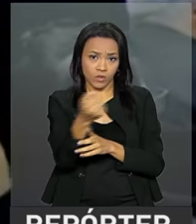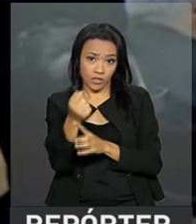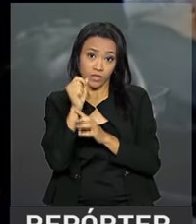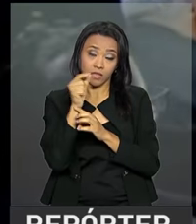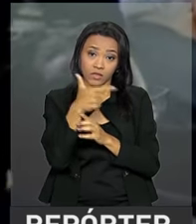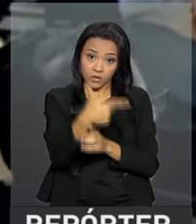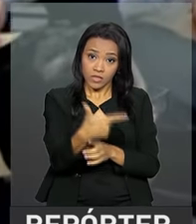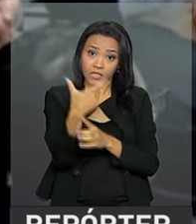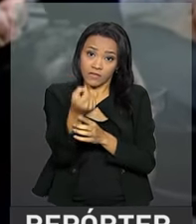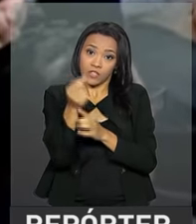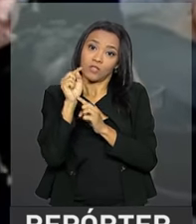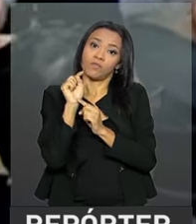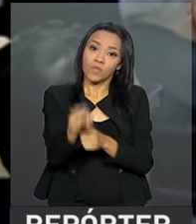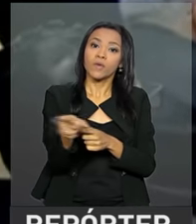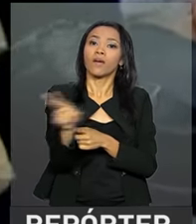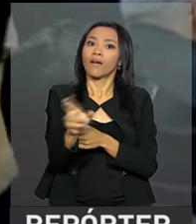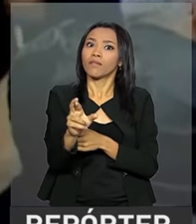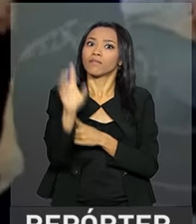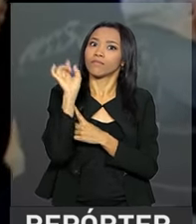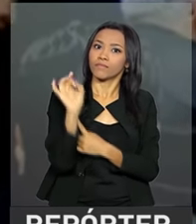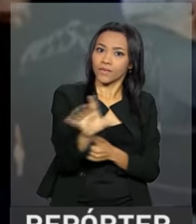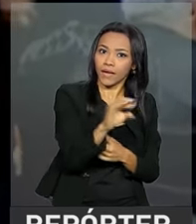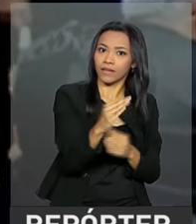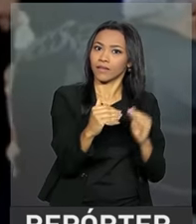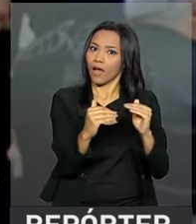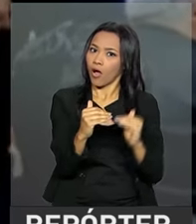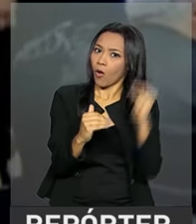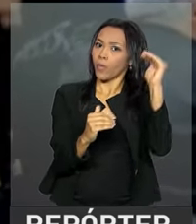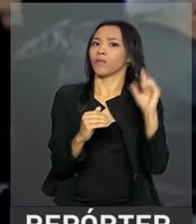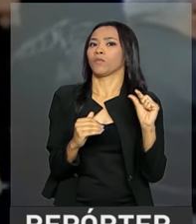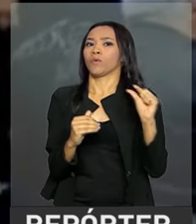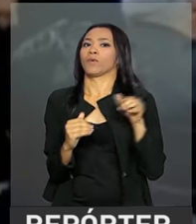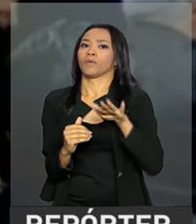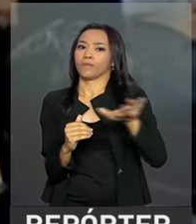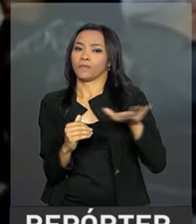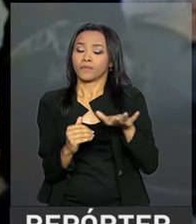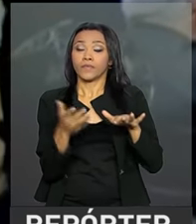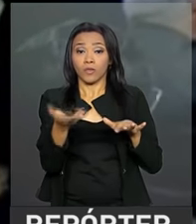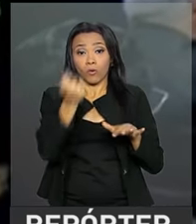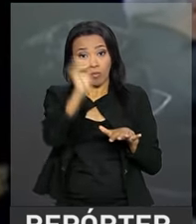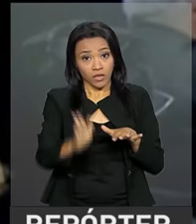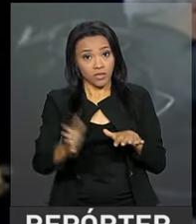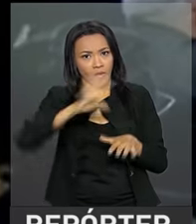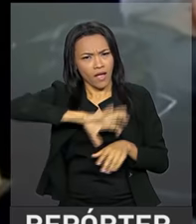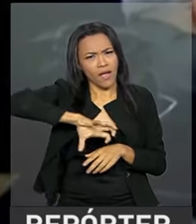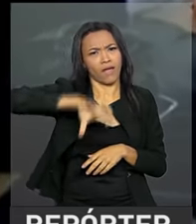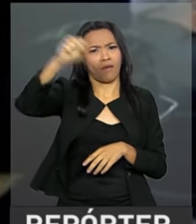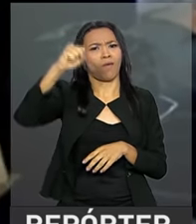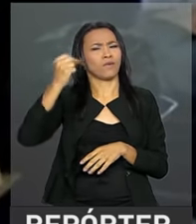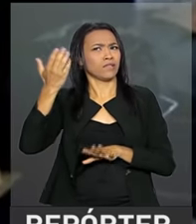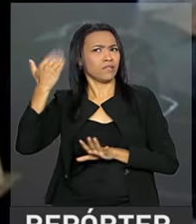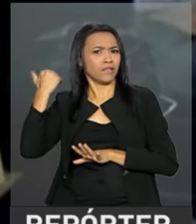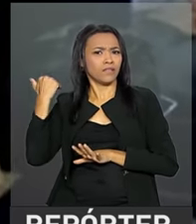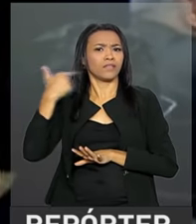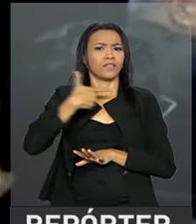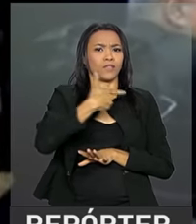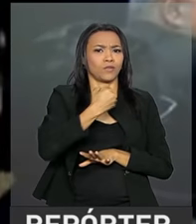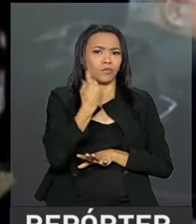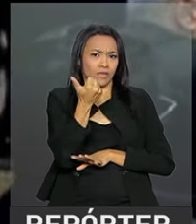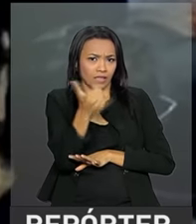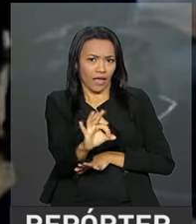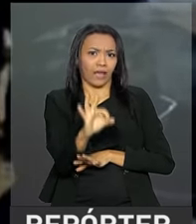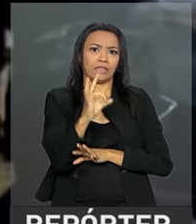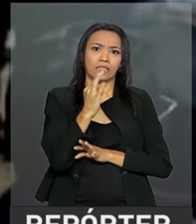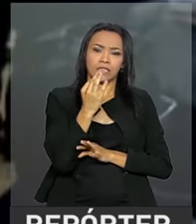R$ 1.320.000 por beneficiário. Vale lembrar que o Brasil ele bate recordes na produção agrícola desde a safra de 2010,